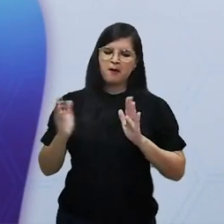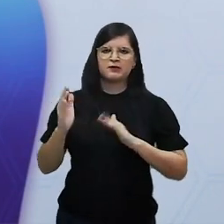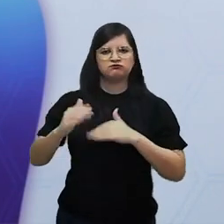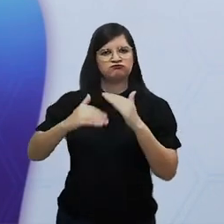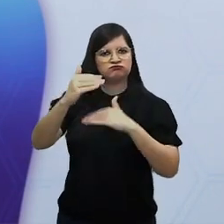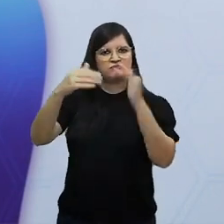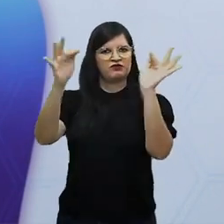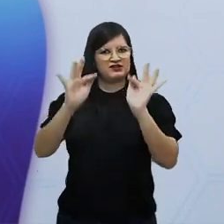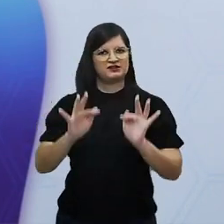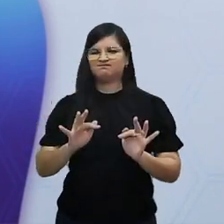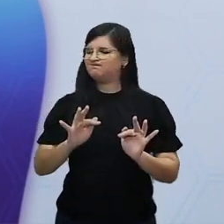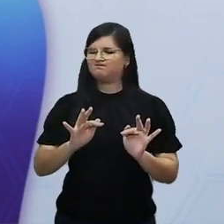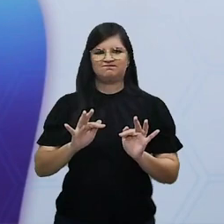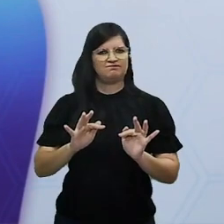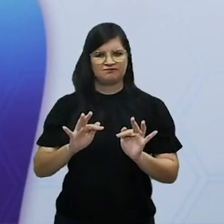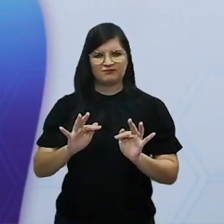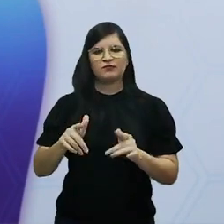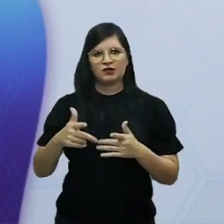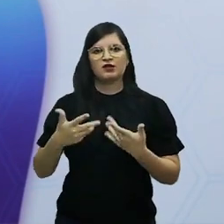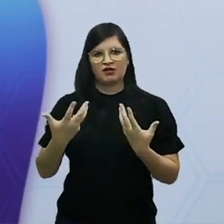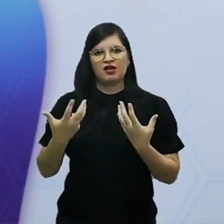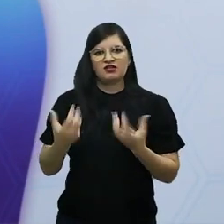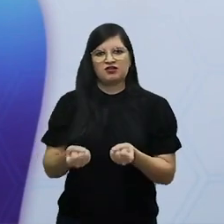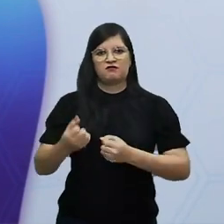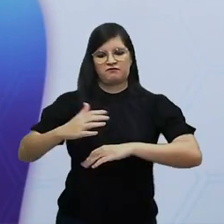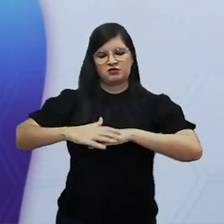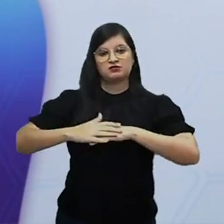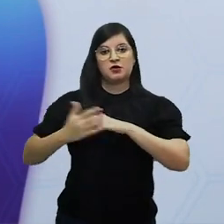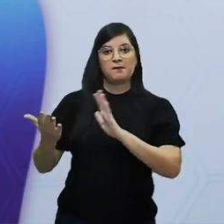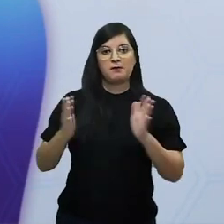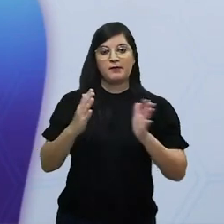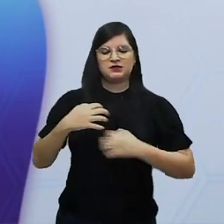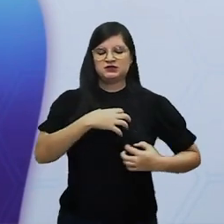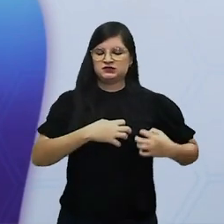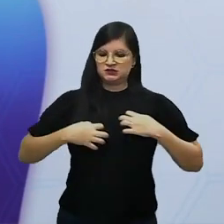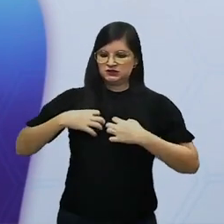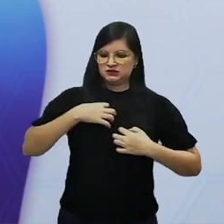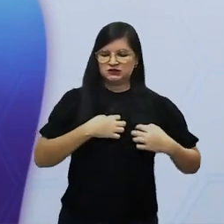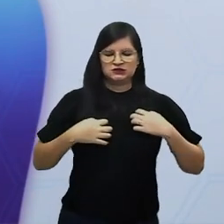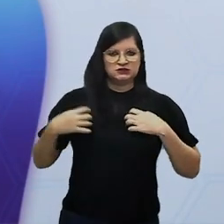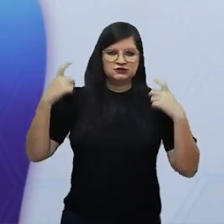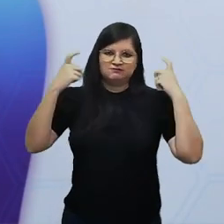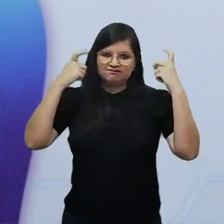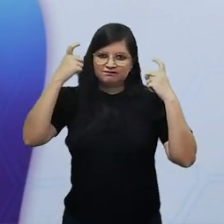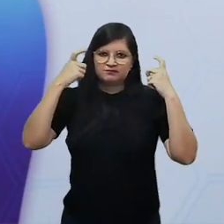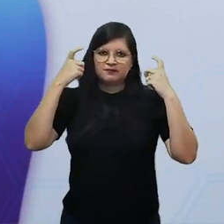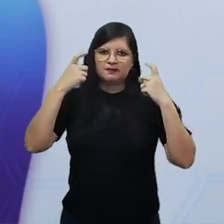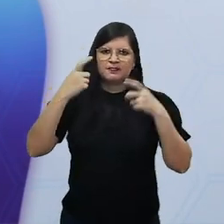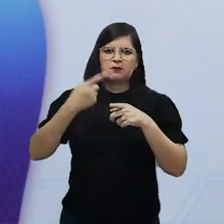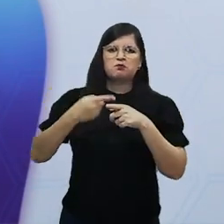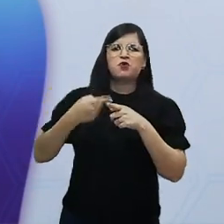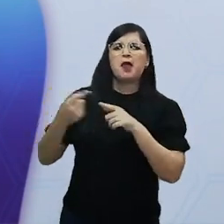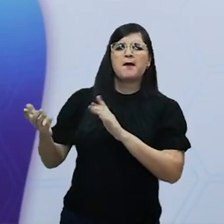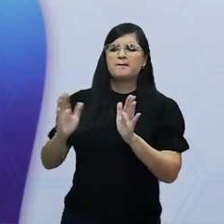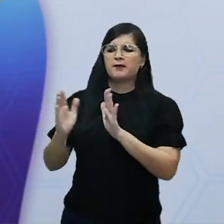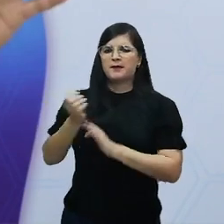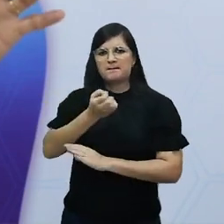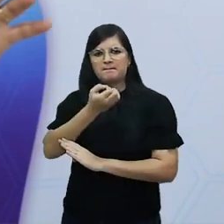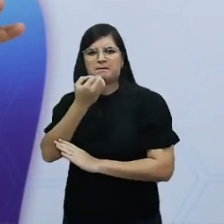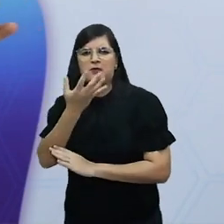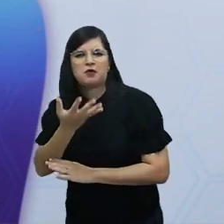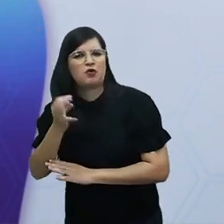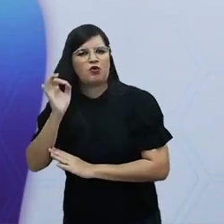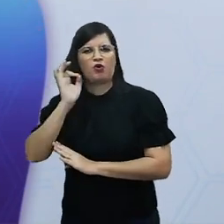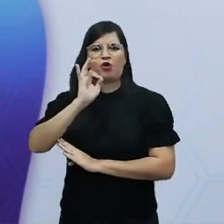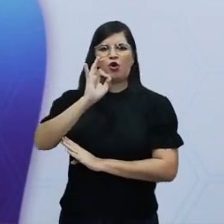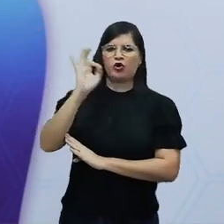prosperidade e felicidade, mas sim o que elas fazem no momento de desespero e agonia. Porque bom no bom, quando tudo está